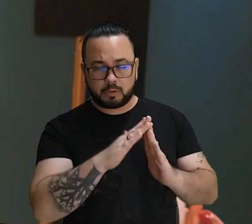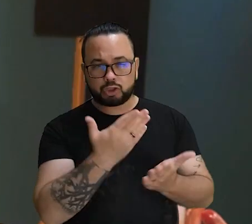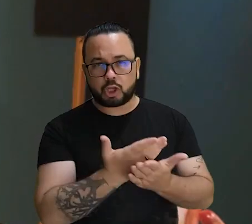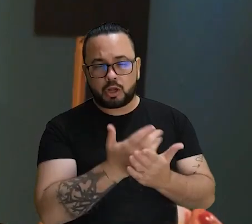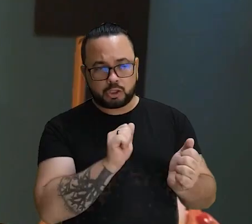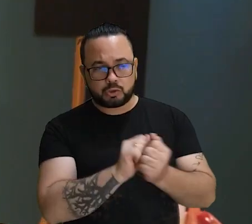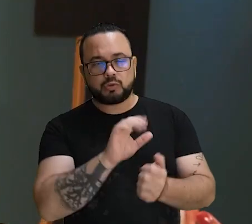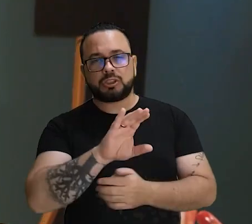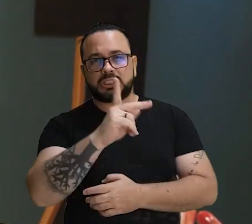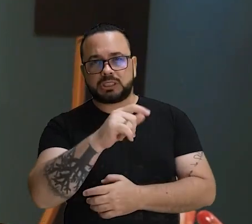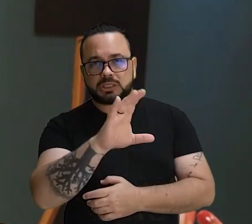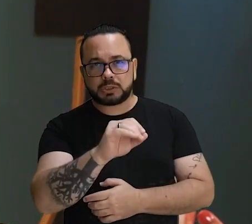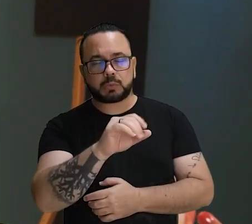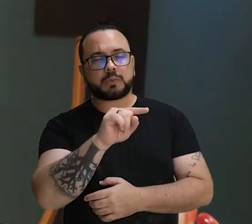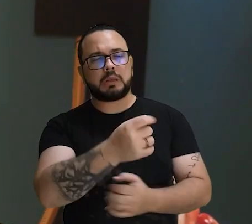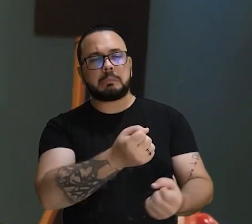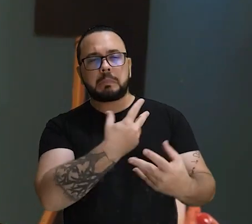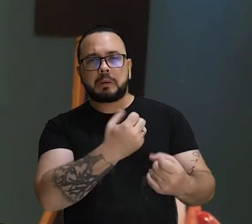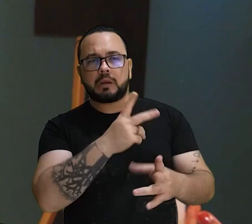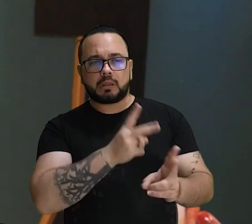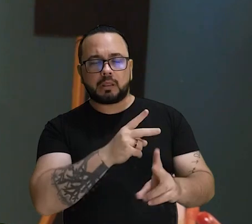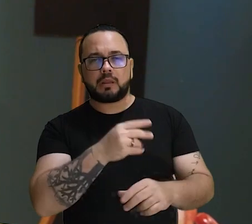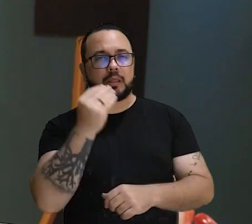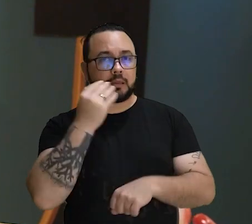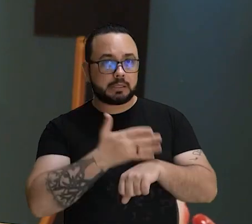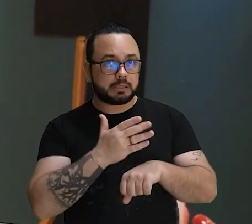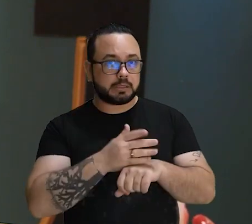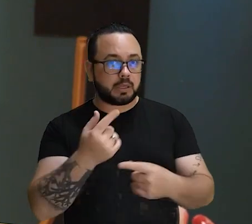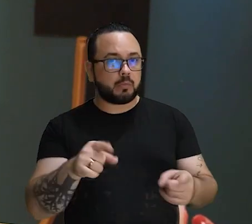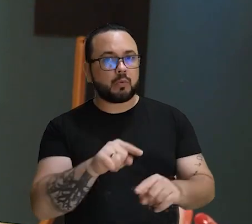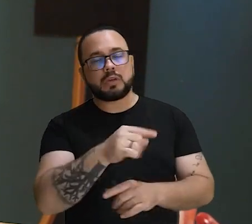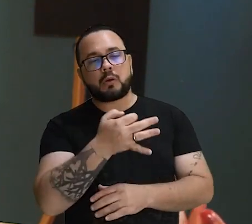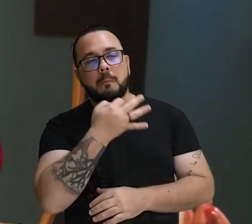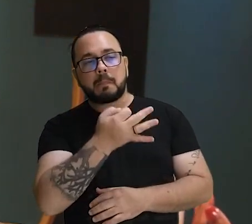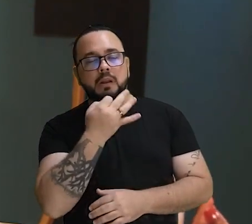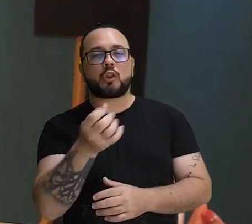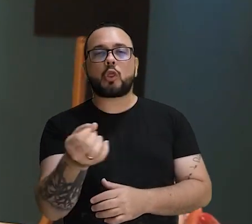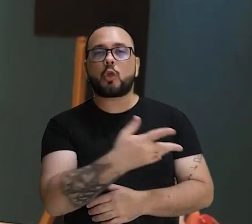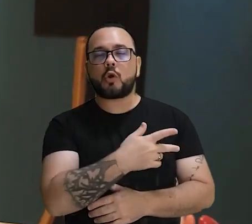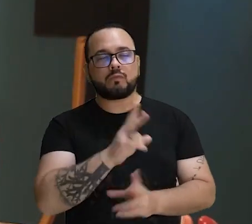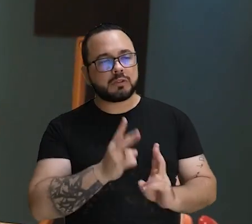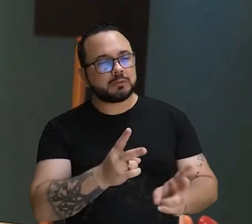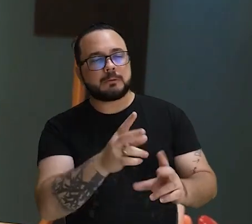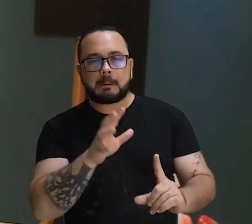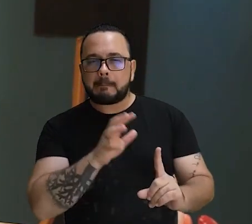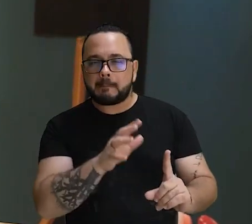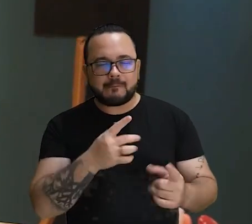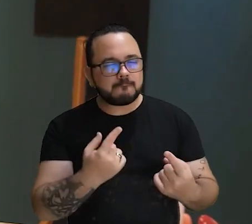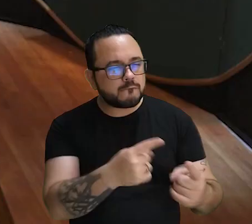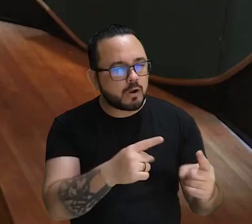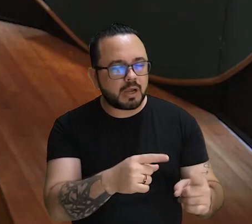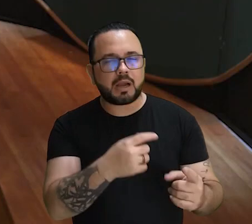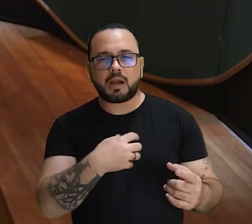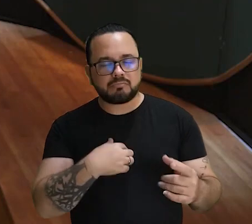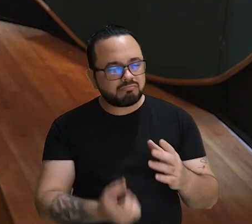viu, a gente tocou muito junto com ele. Uhum. Ele chega na passagem de som com ideia de arranjo novo. Chega Sim. sempre instigado, né? Pra fazer um som, pra